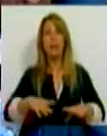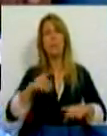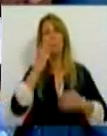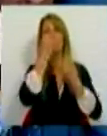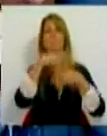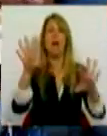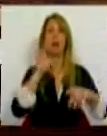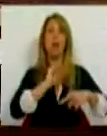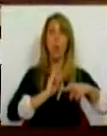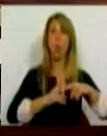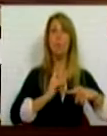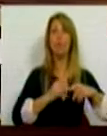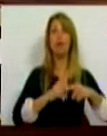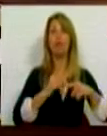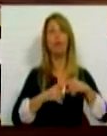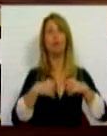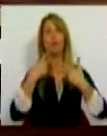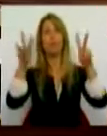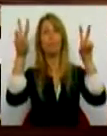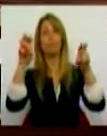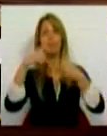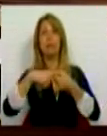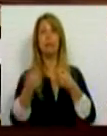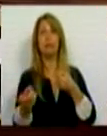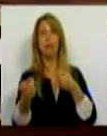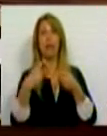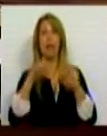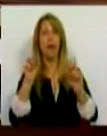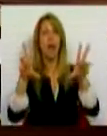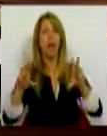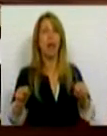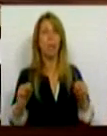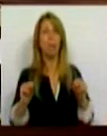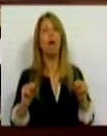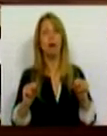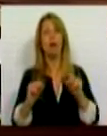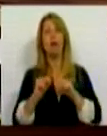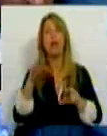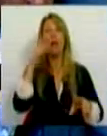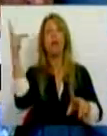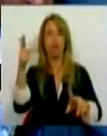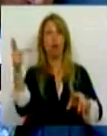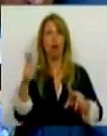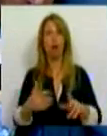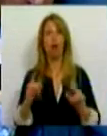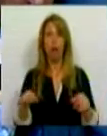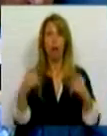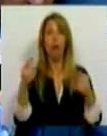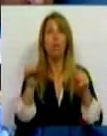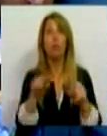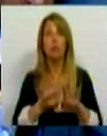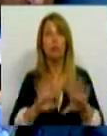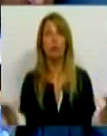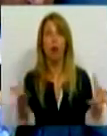limpa do programa da Troika. Mas que depois disto tudo, e depois da resolução do BES, não era